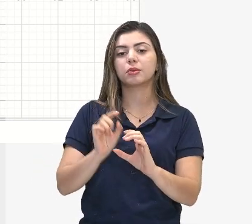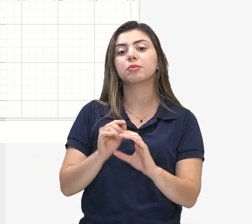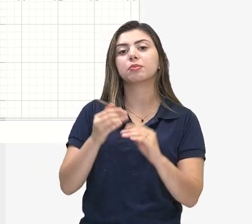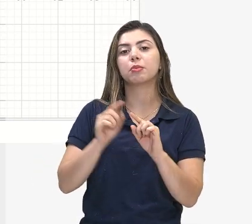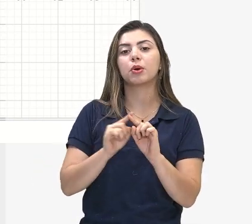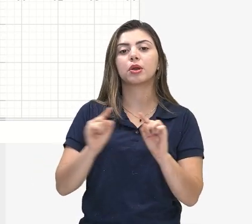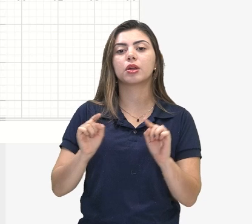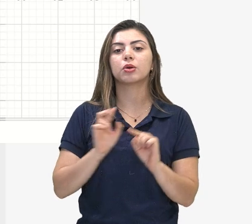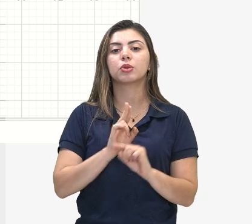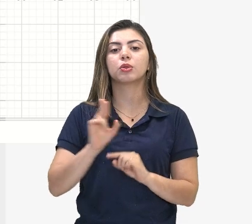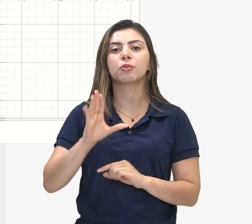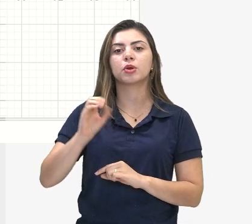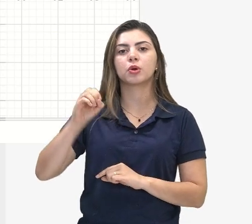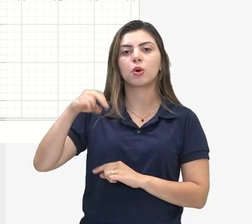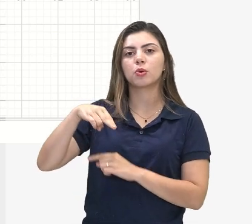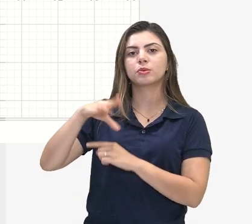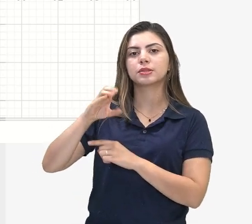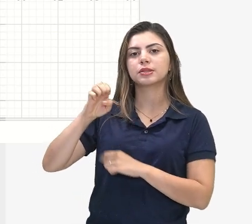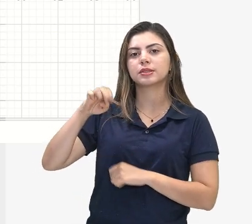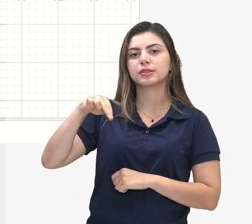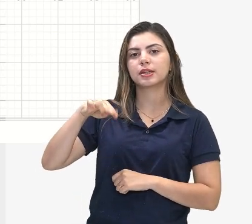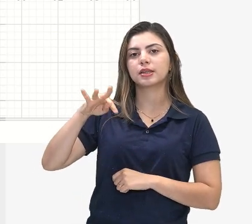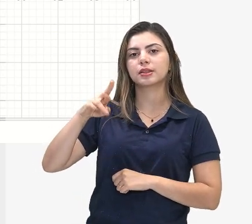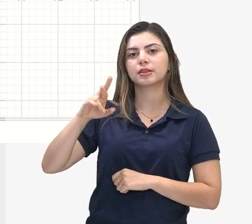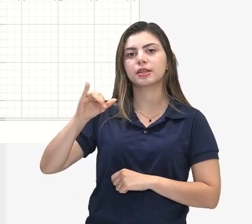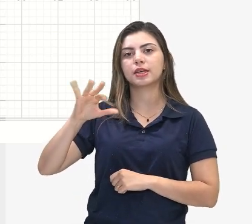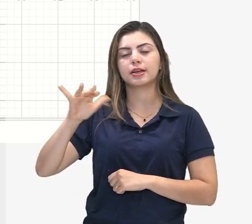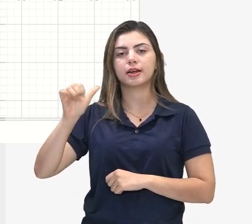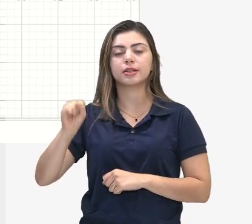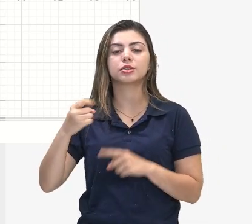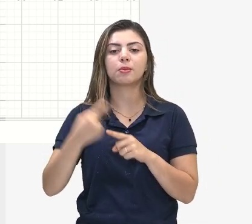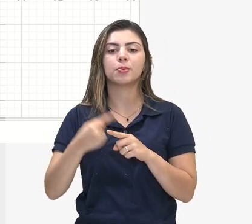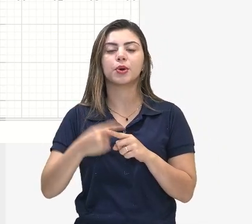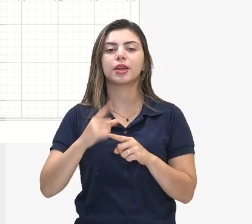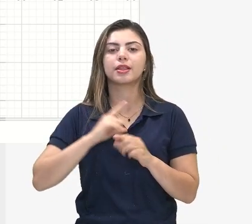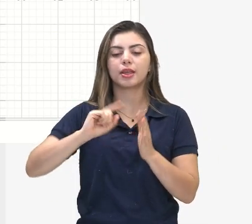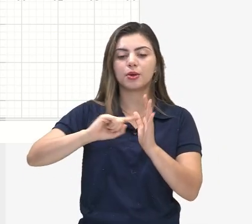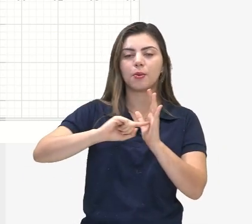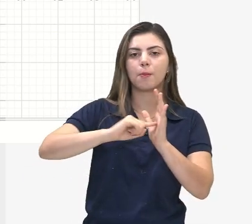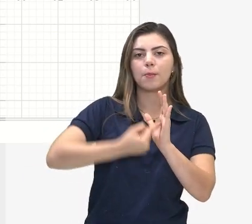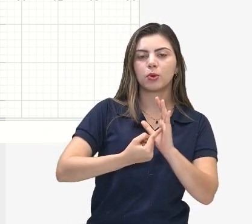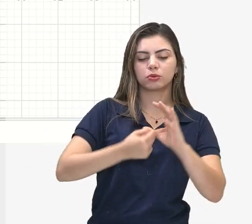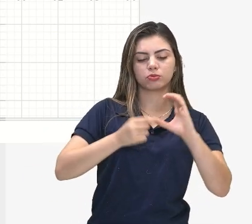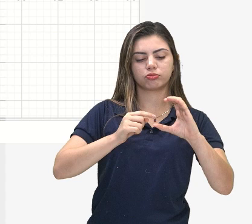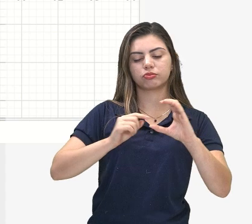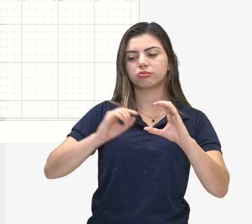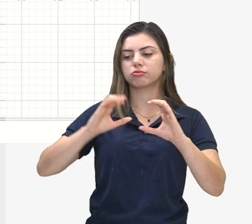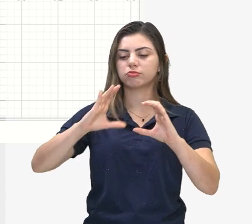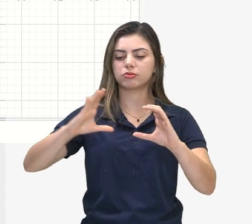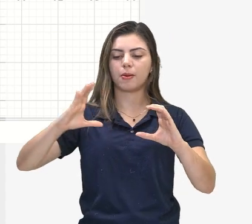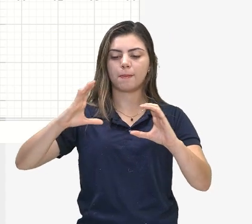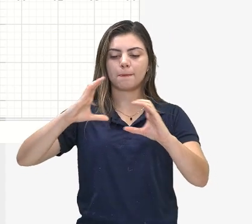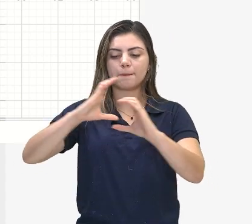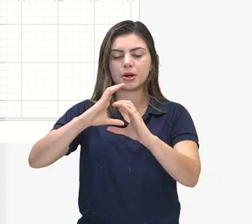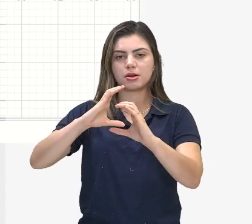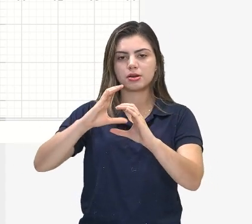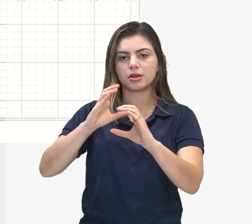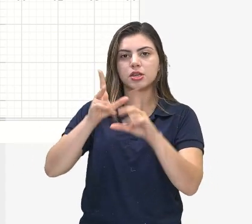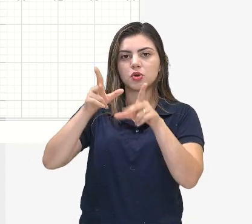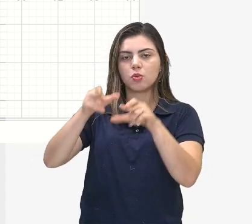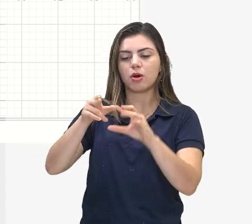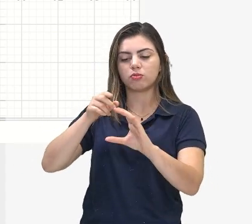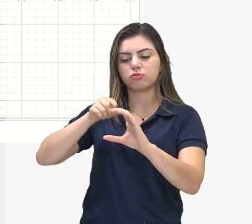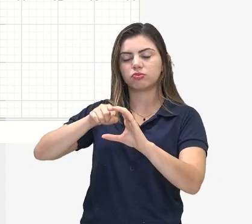de concêntricas. Por quê? Porque o centro de uma coincide com o centro da outra. Ou seja, a distância entre os centros é